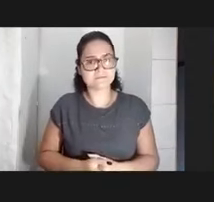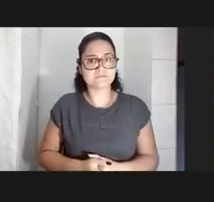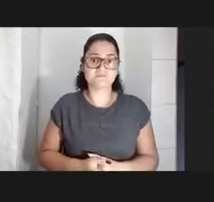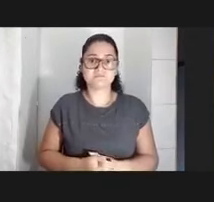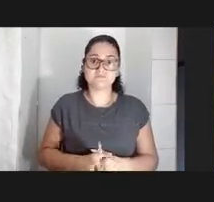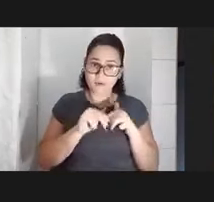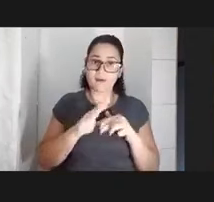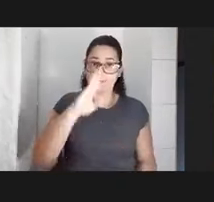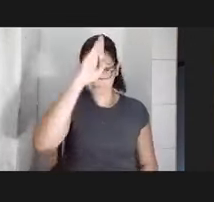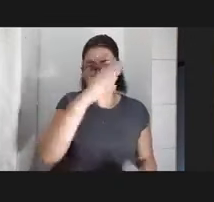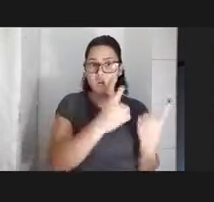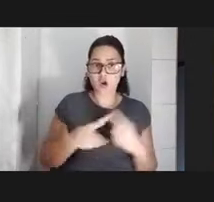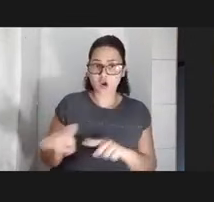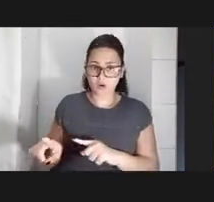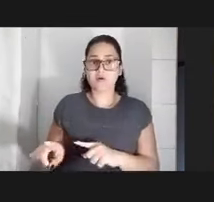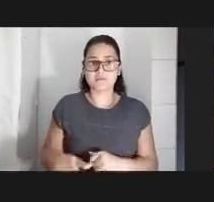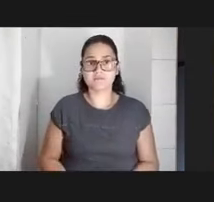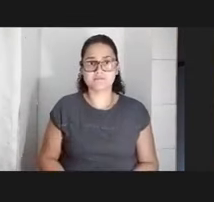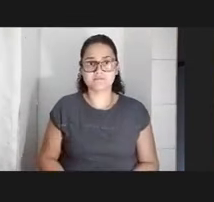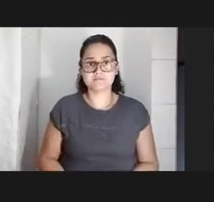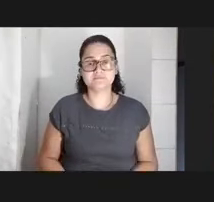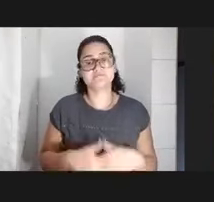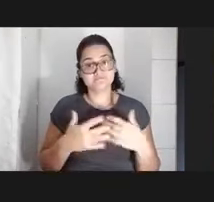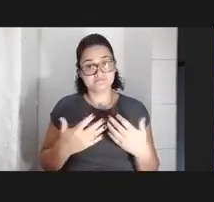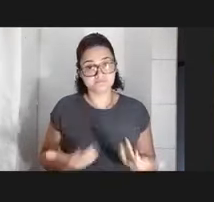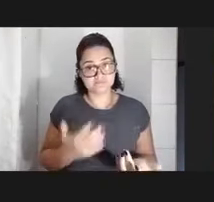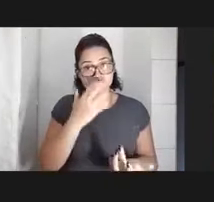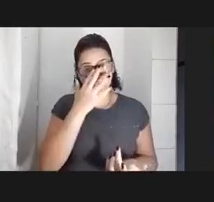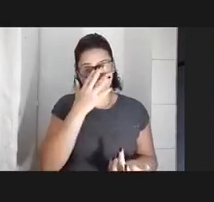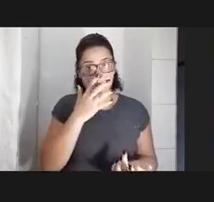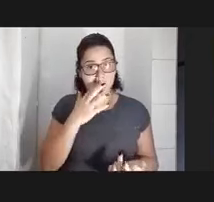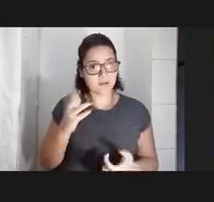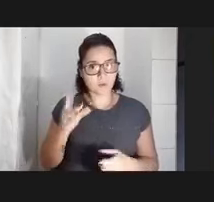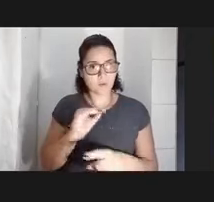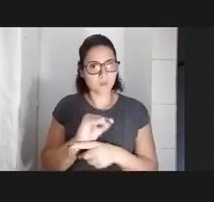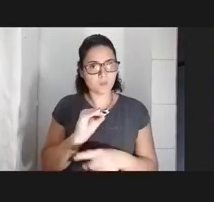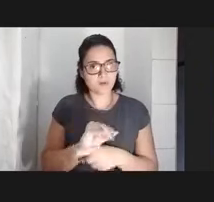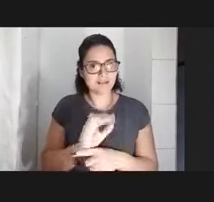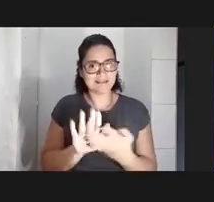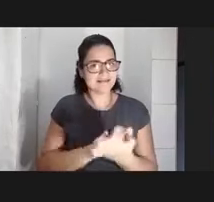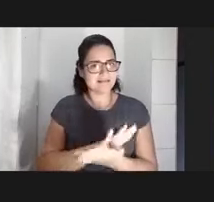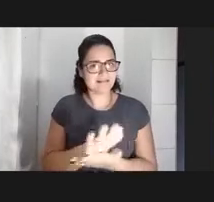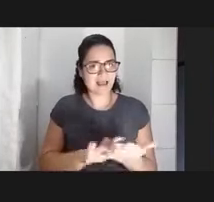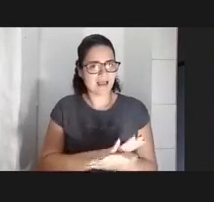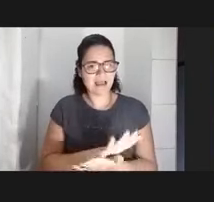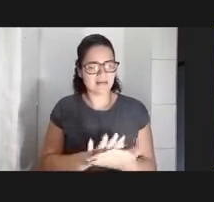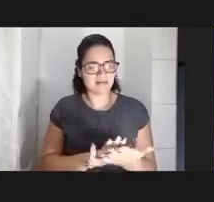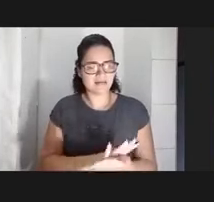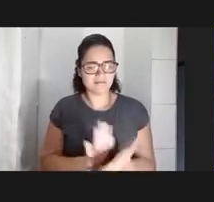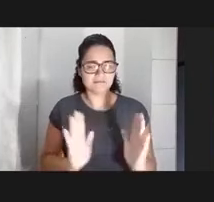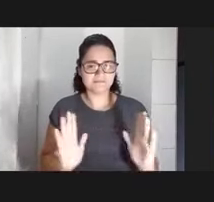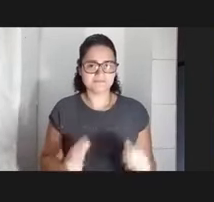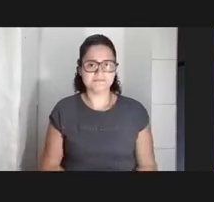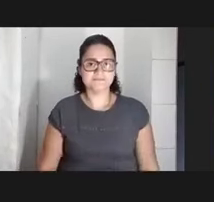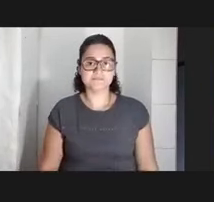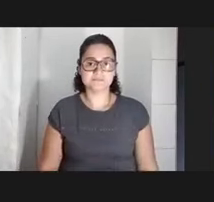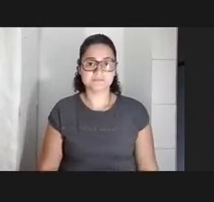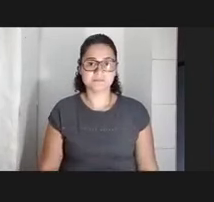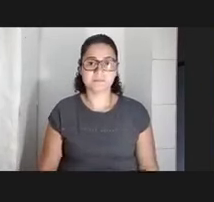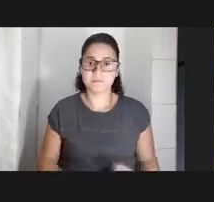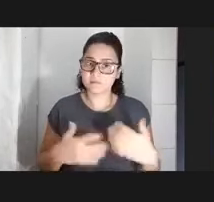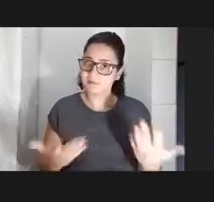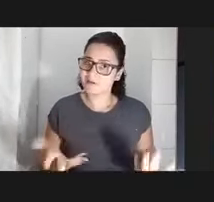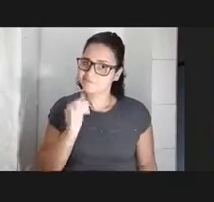no entanto, não está cuidando, não cuida da vida de ninguém, né? Então, eu só quero lamentar e fazer